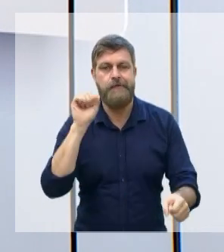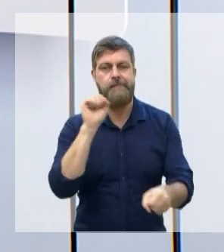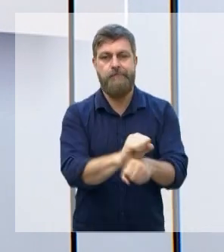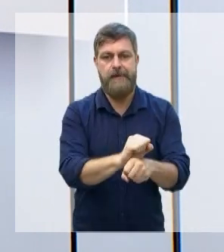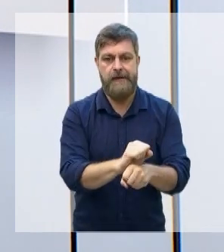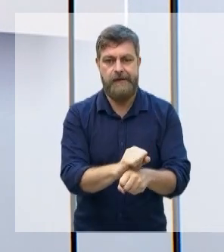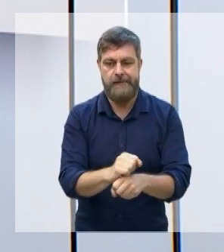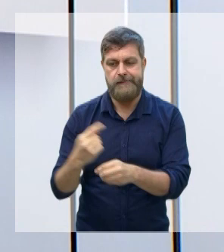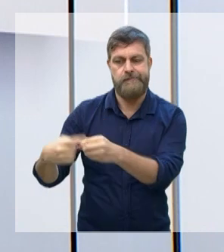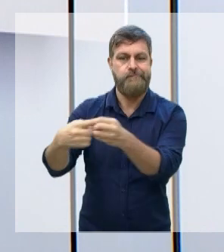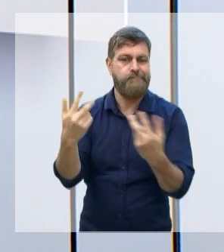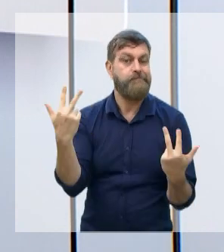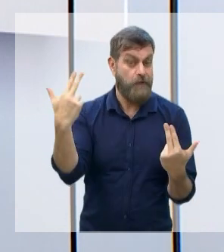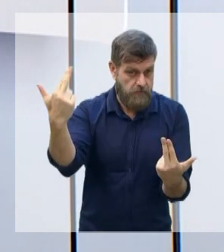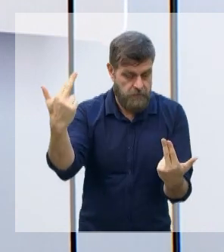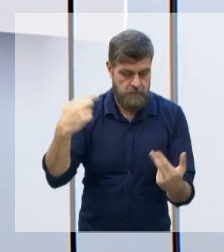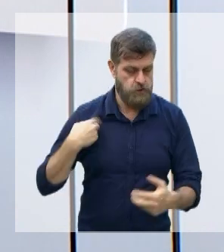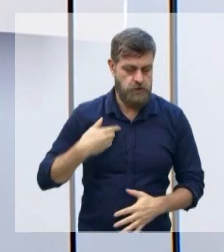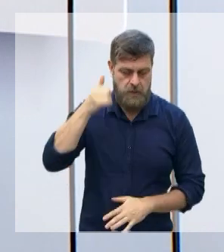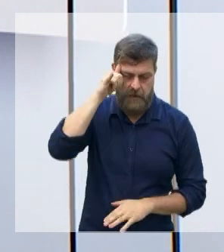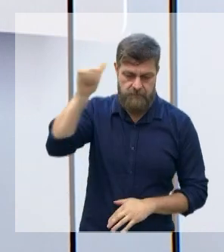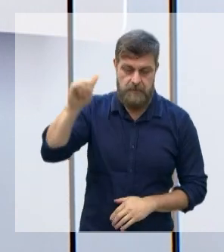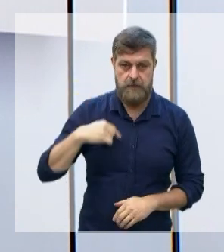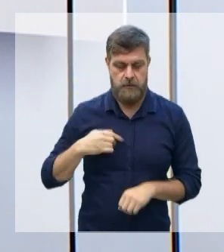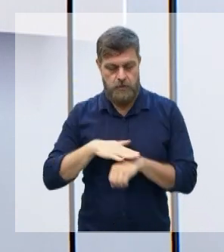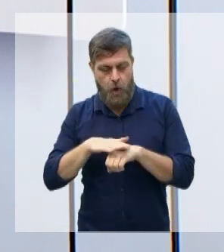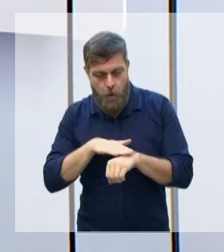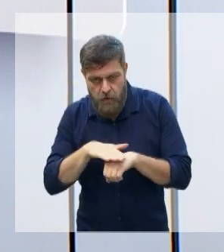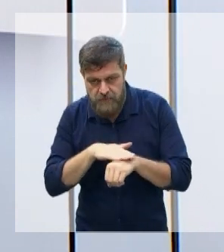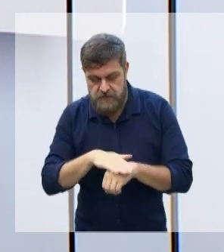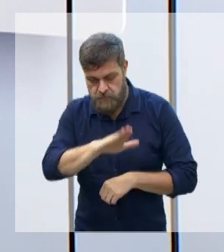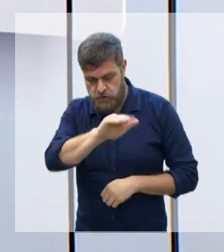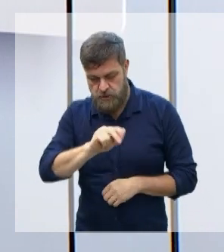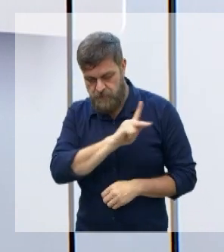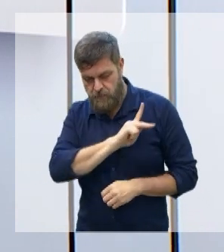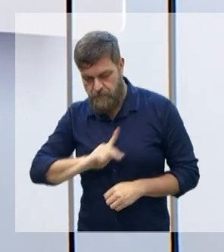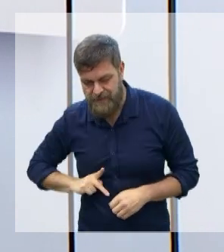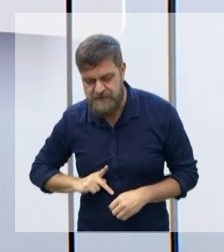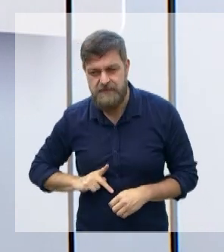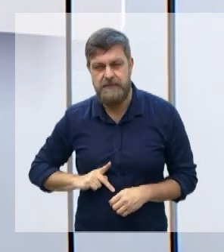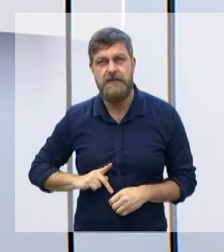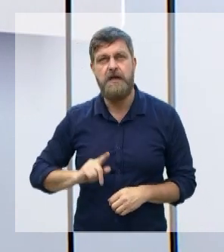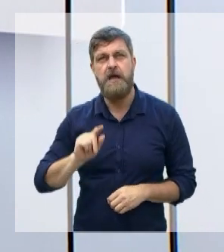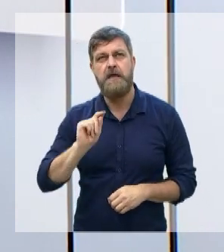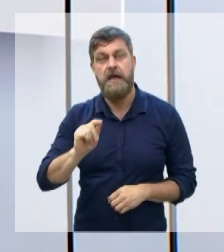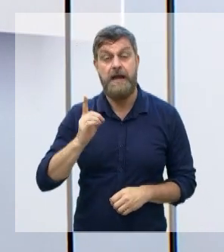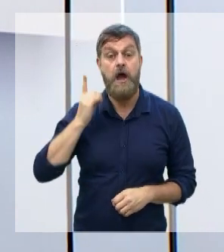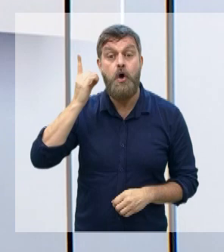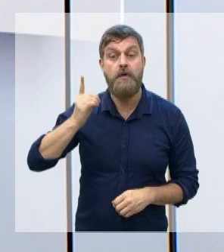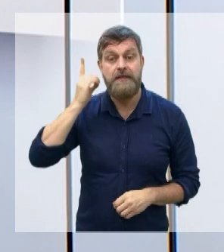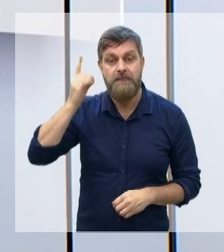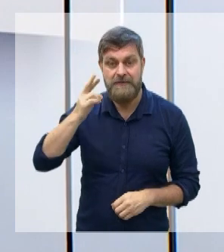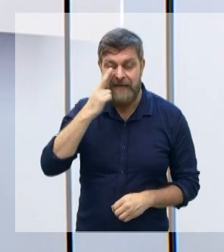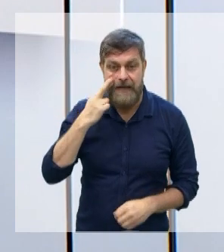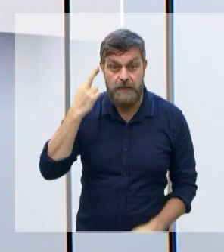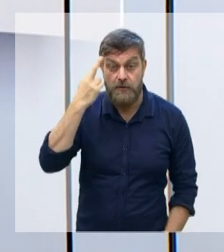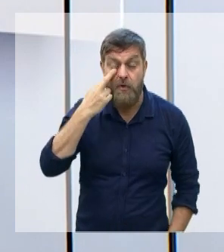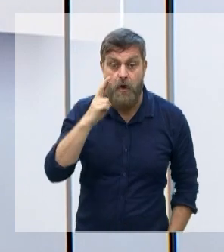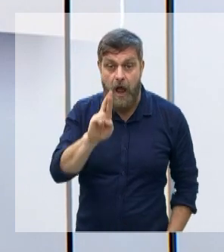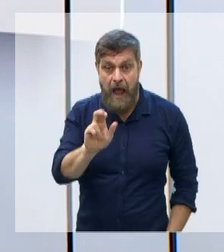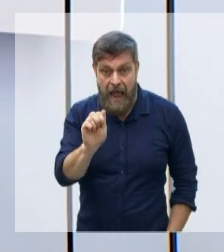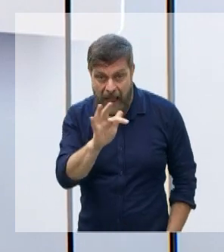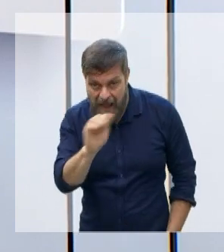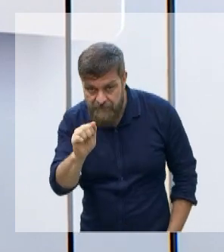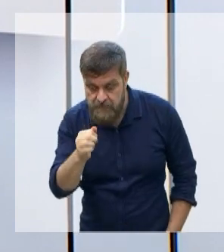esteve em outras cidades e foi uma idéia nós conversamos no início do mandato como presidente então era o hoje deputado a fazer igual ao deles